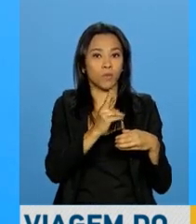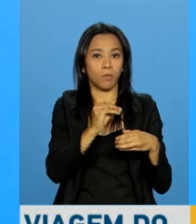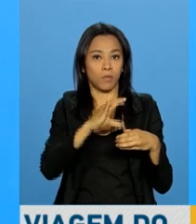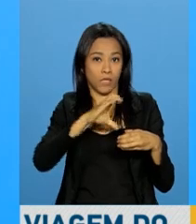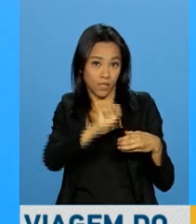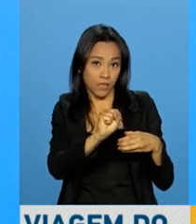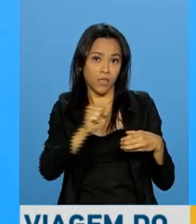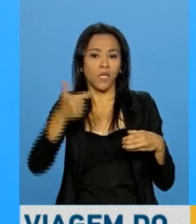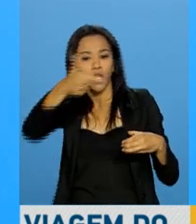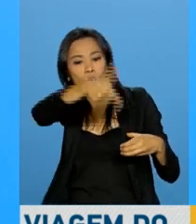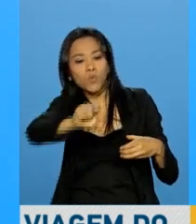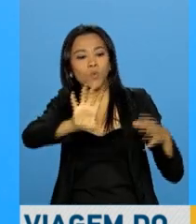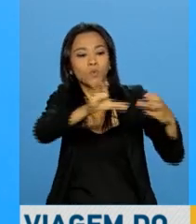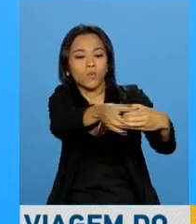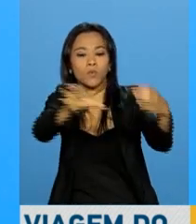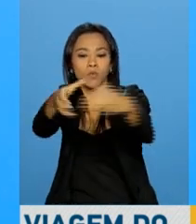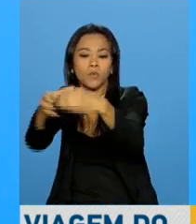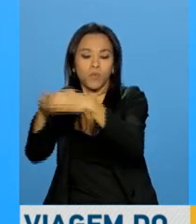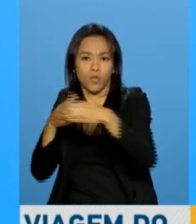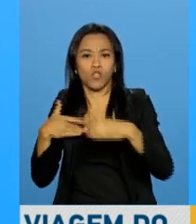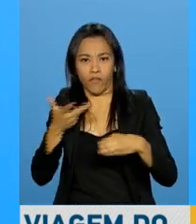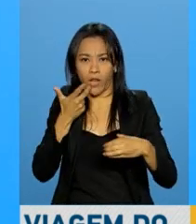que acabei de mencionar.